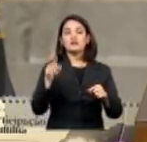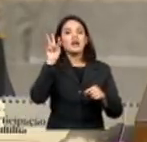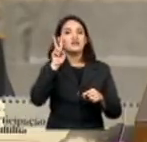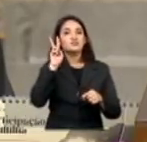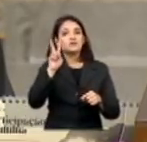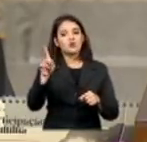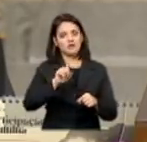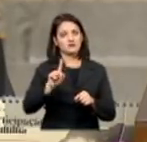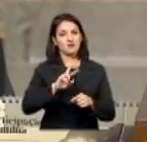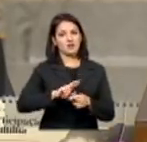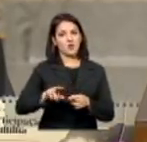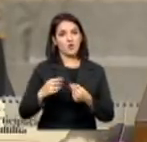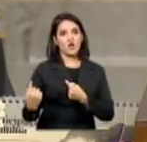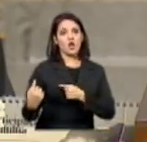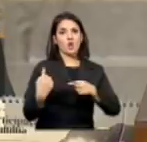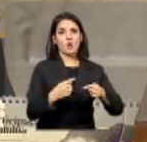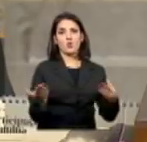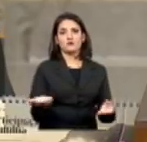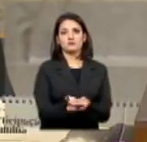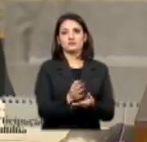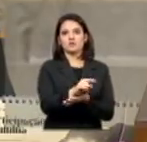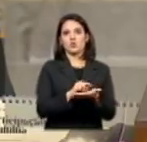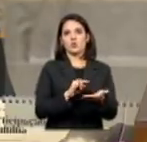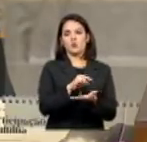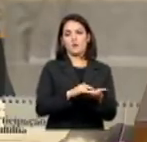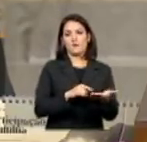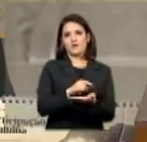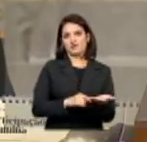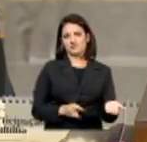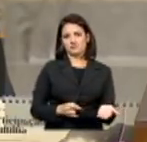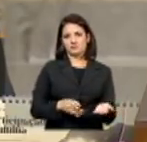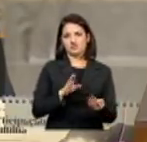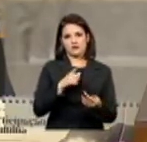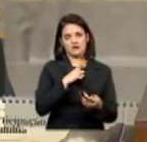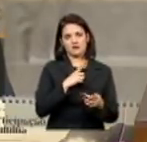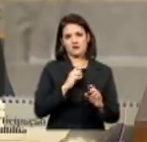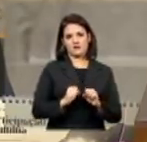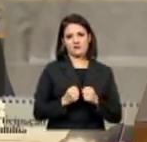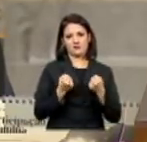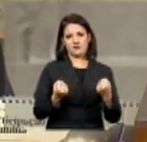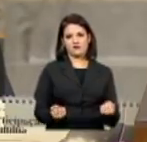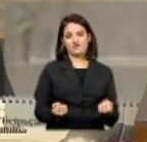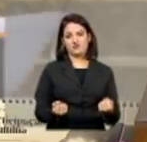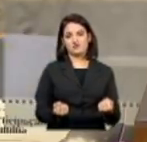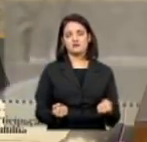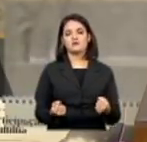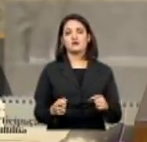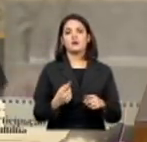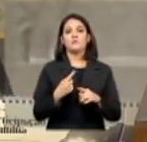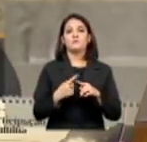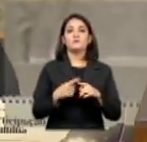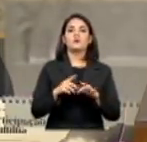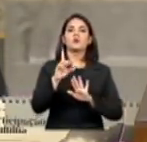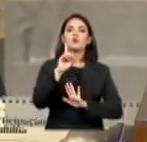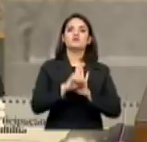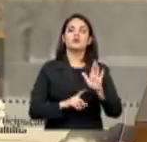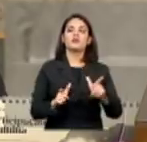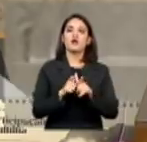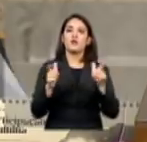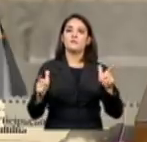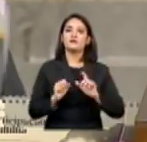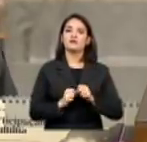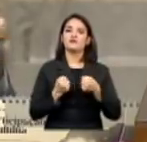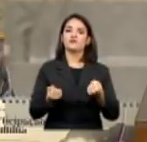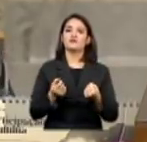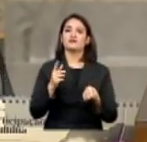fatos em relação aos quais já uma defesa o direito de ração uma das vertentes da ampla defesa volta-se contra fatos